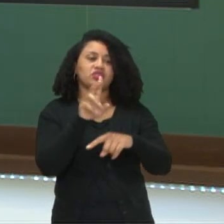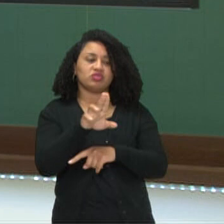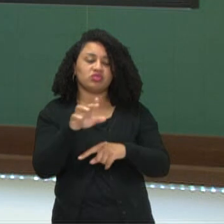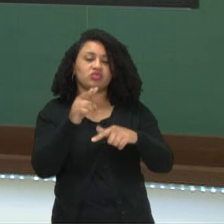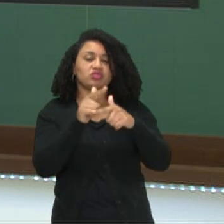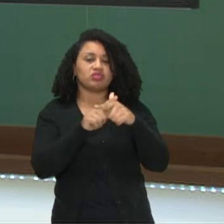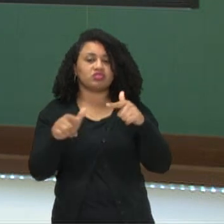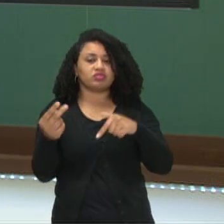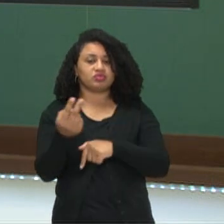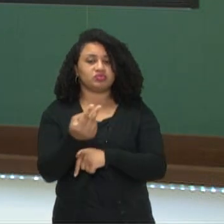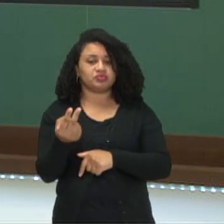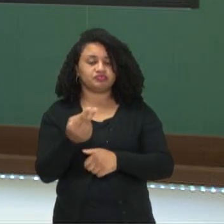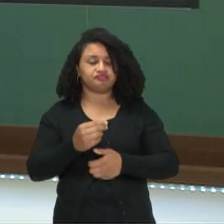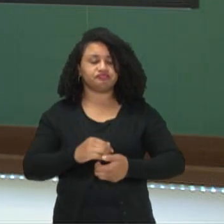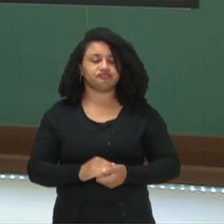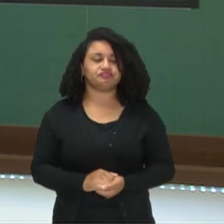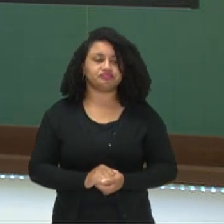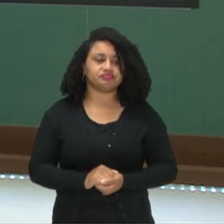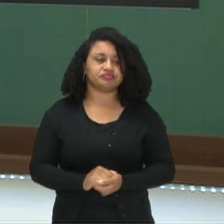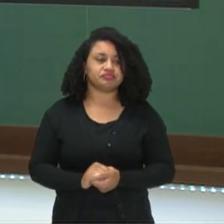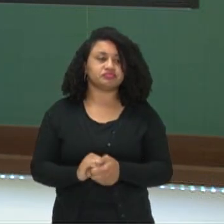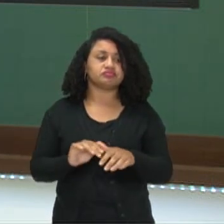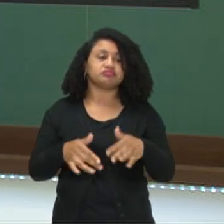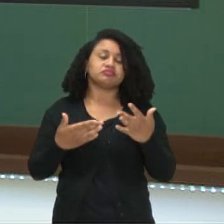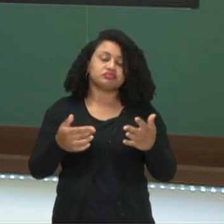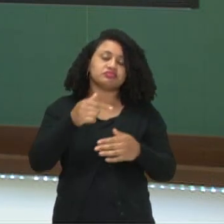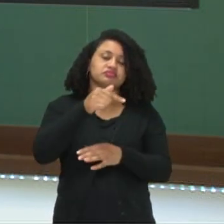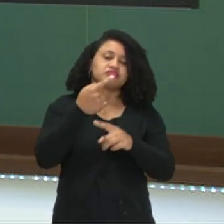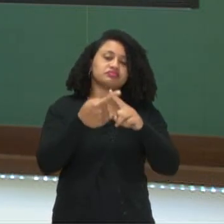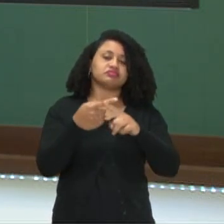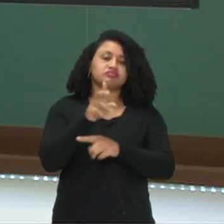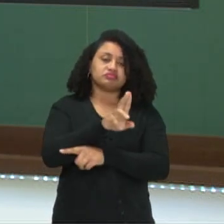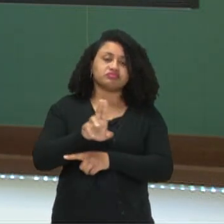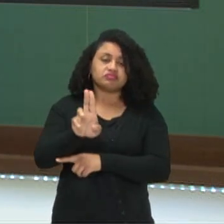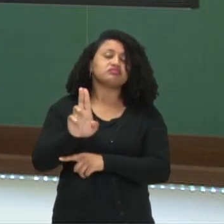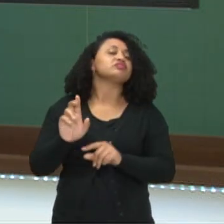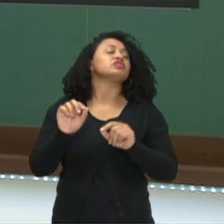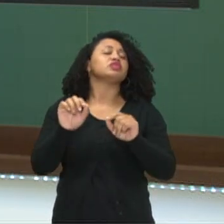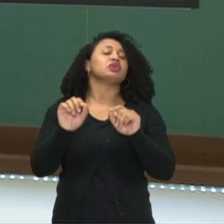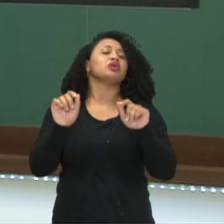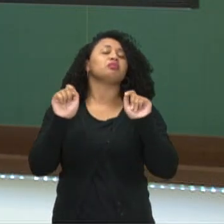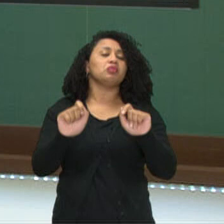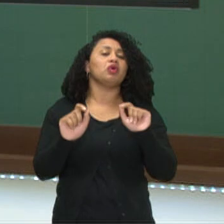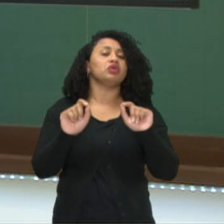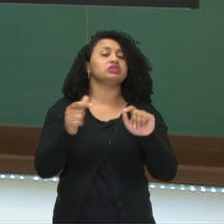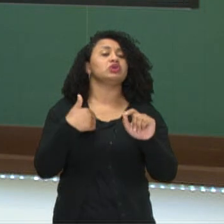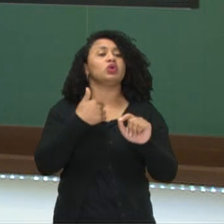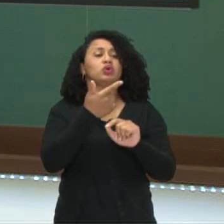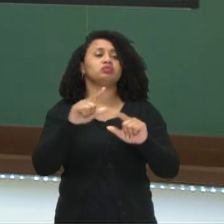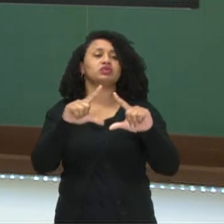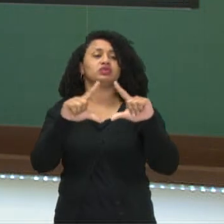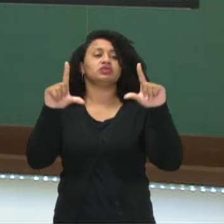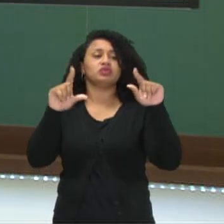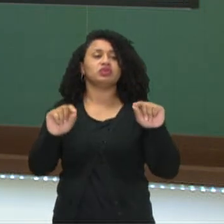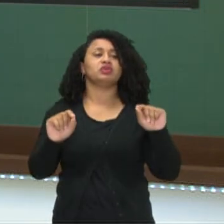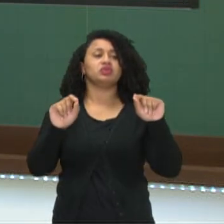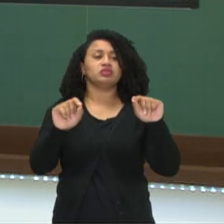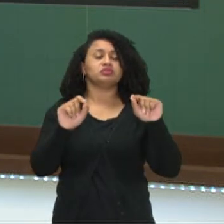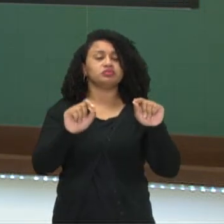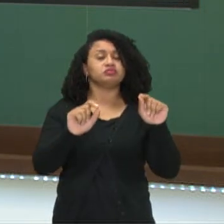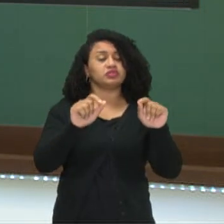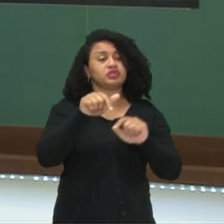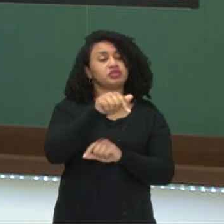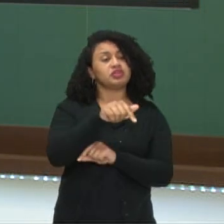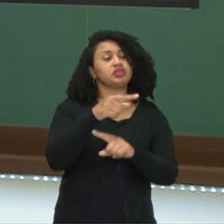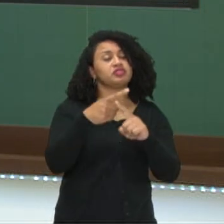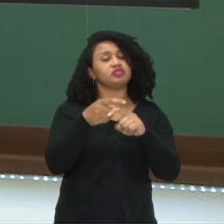2, tá? E essa carga vezes tensão pode ser determinada uma outra expressão, que é capacitância vezes